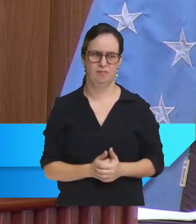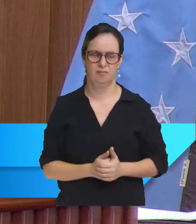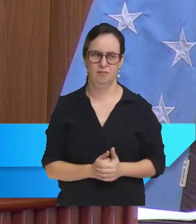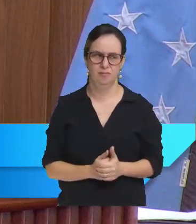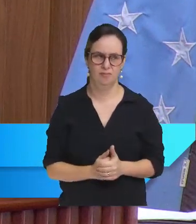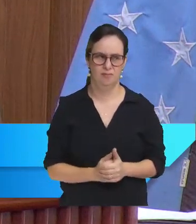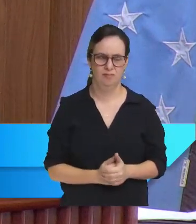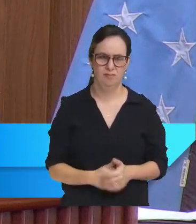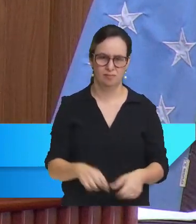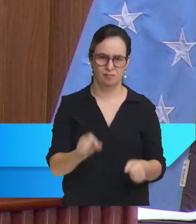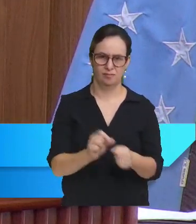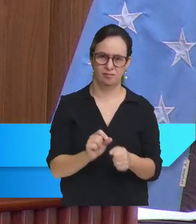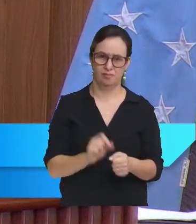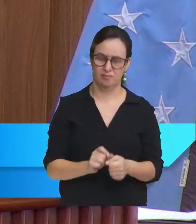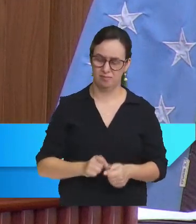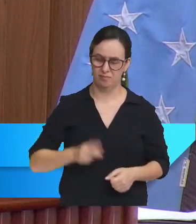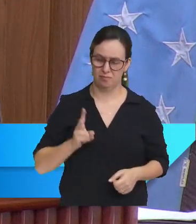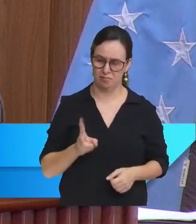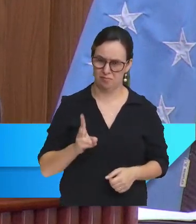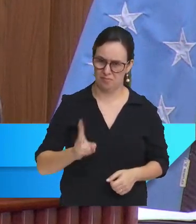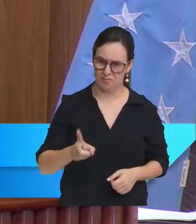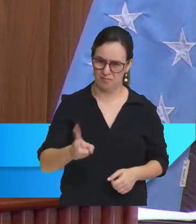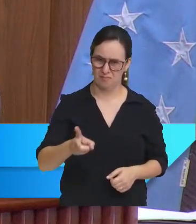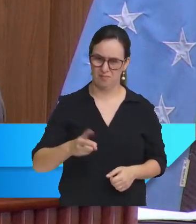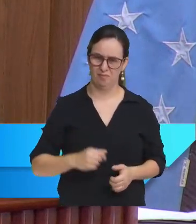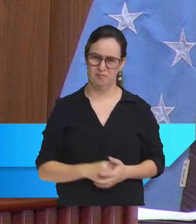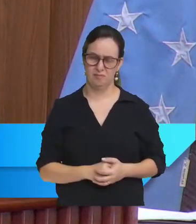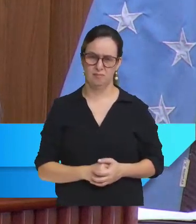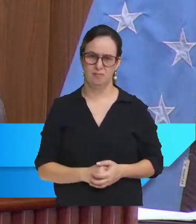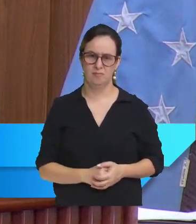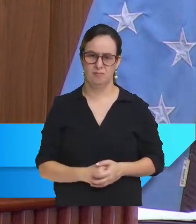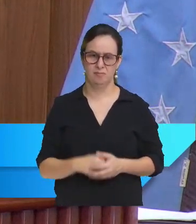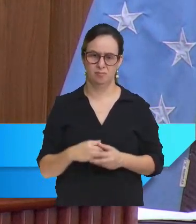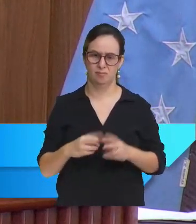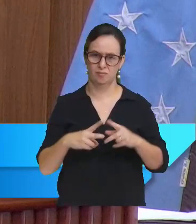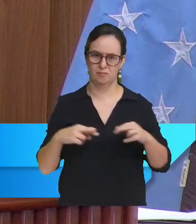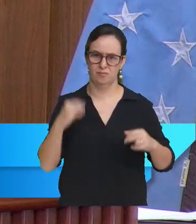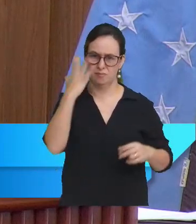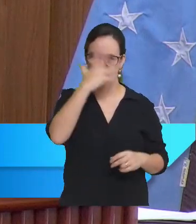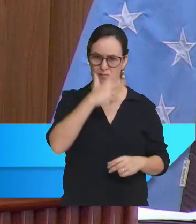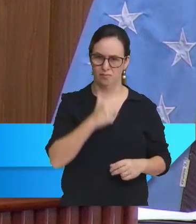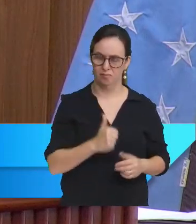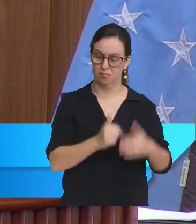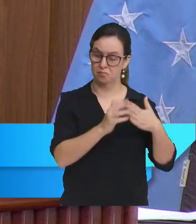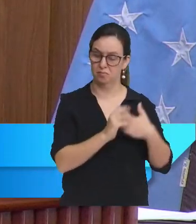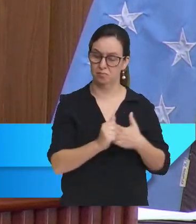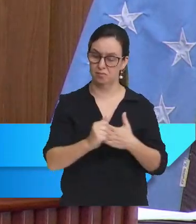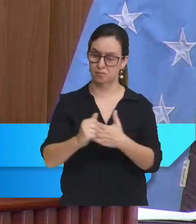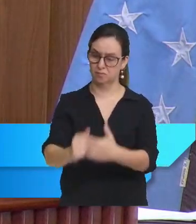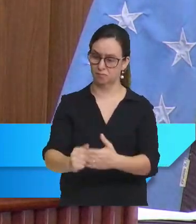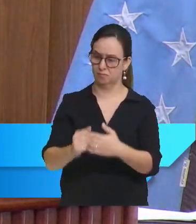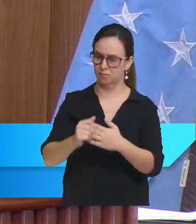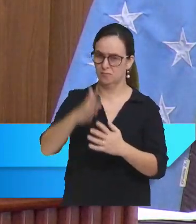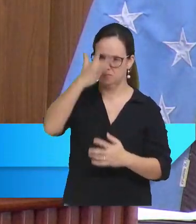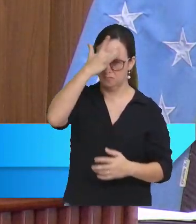que fazem uma decoração diferente e acaba atraindo toda a população aqui da região para ir ver a decoração da sua cidade. E o que